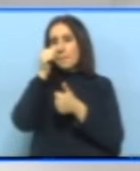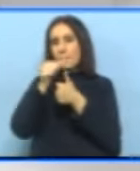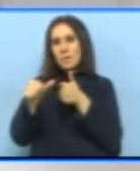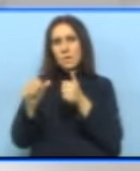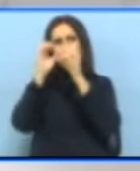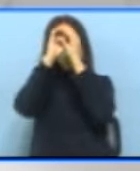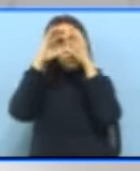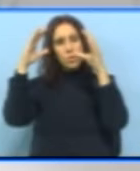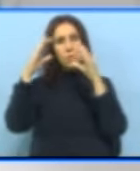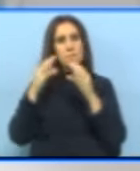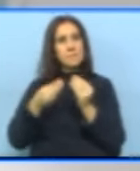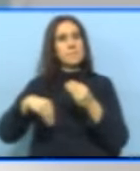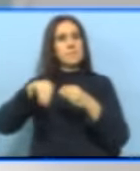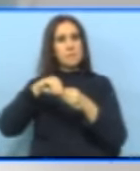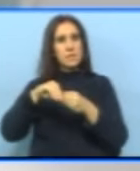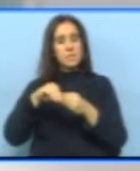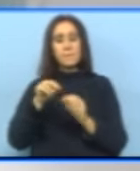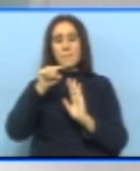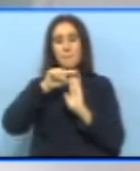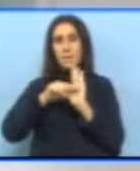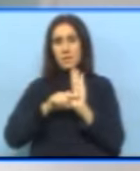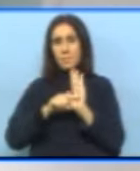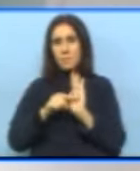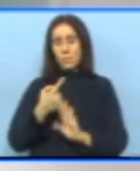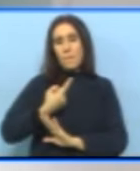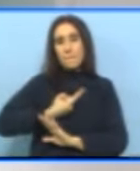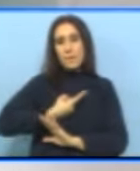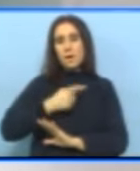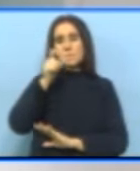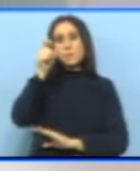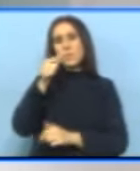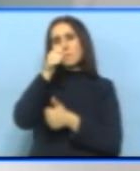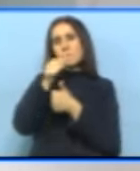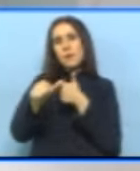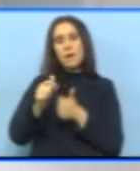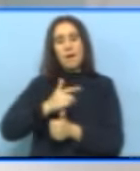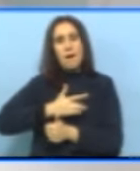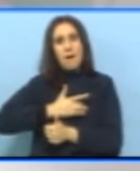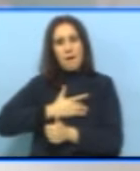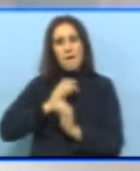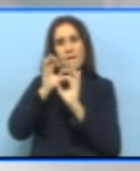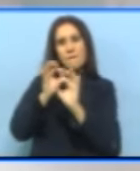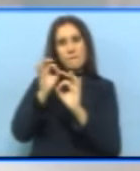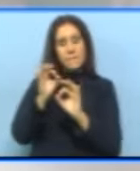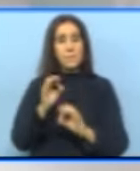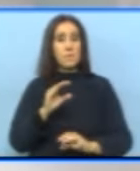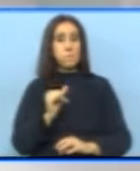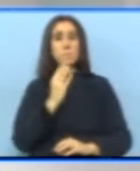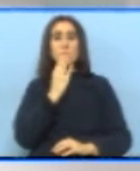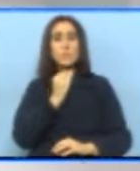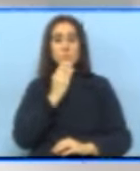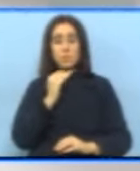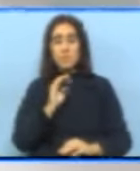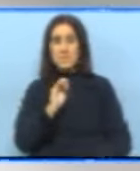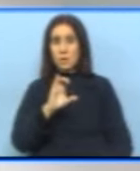fronteiras. E quando nos dá o mandamento de amar o inimigo, no contexto concreto do judaísmo do primeiro